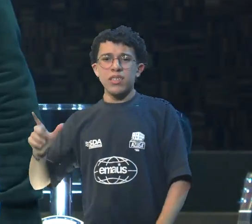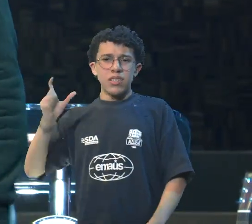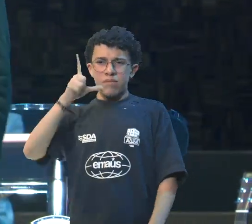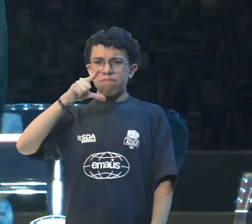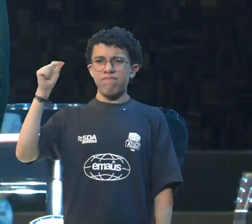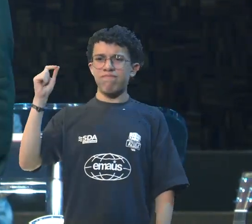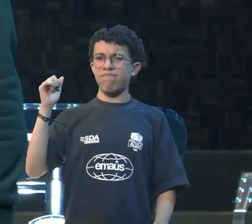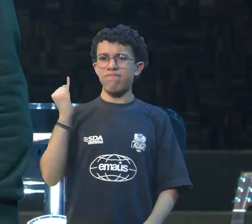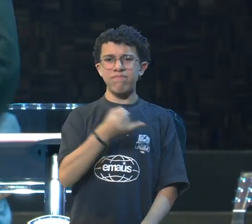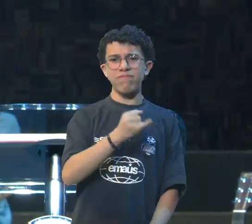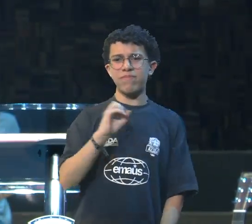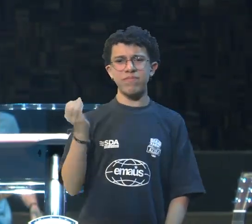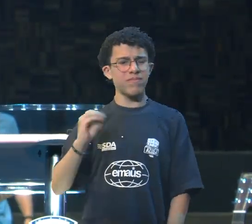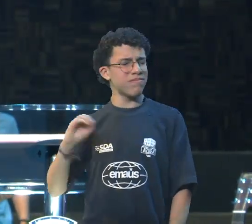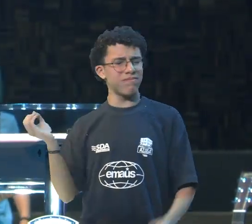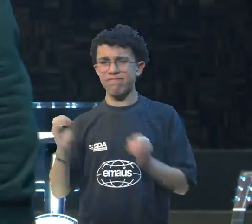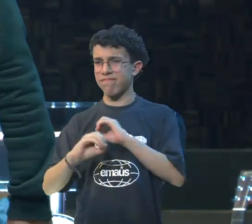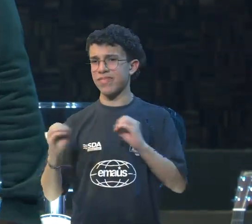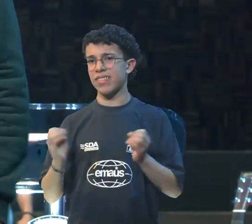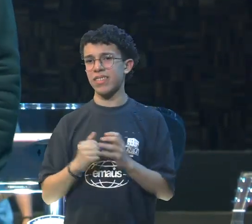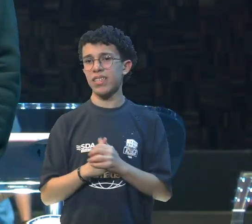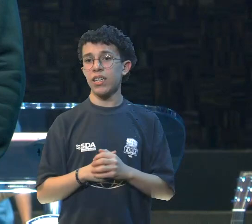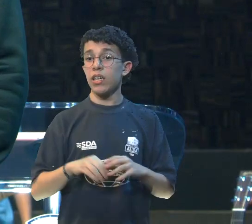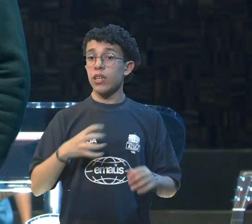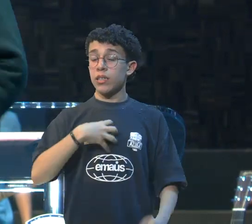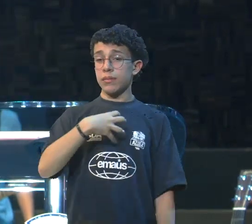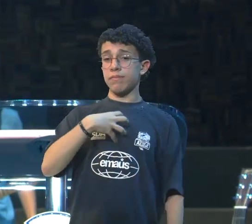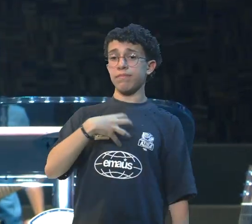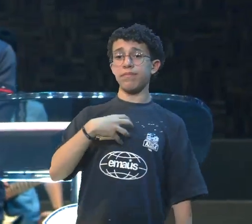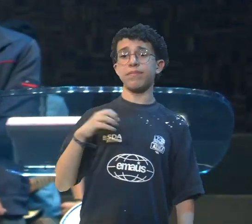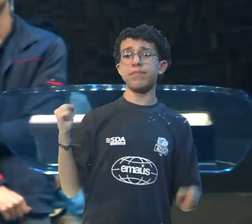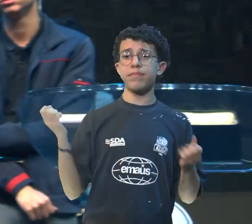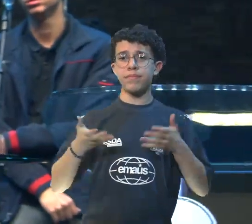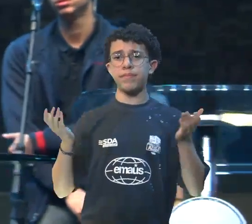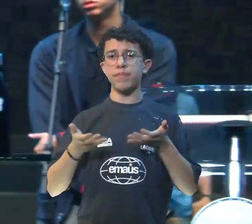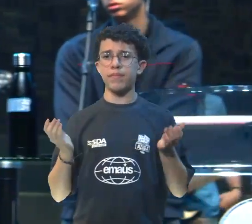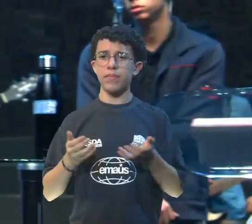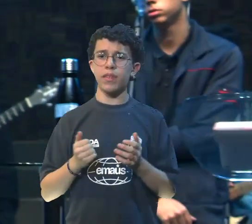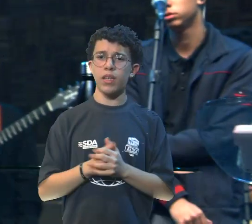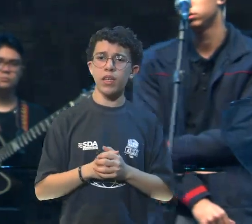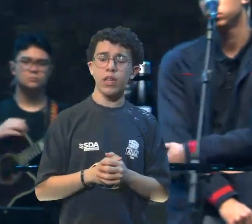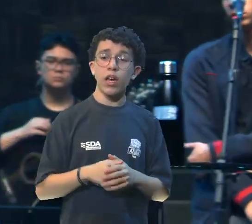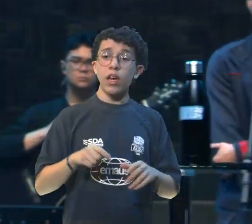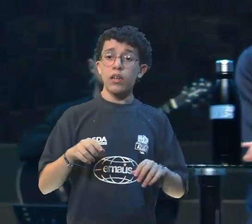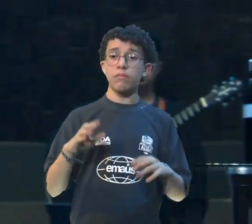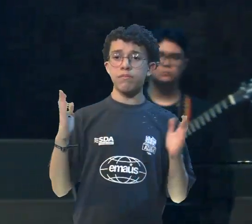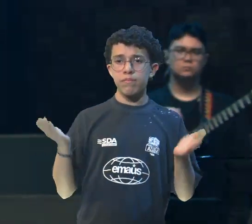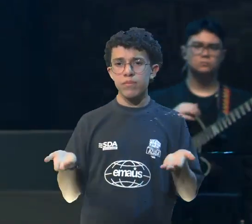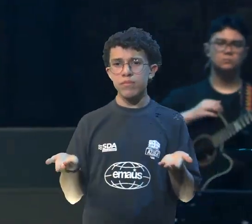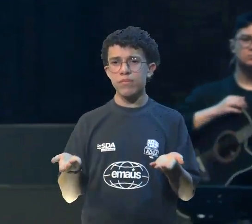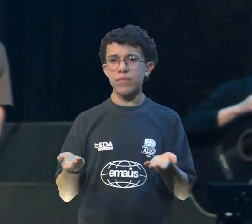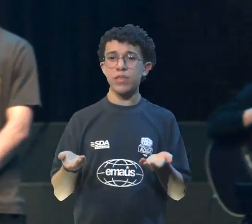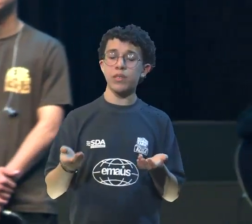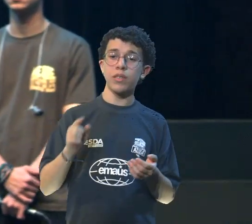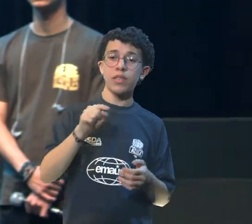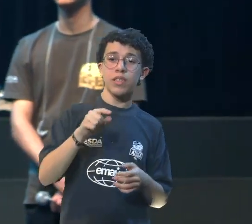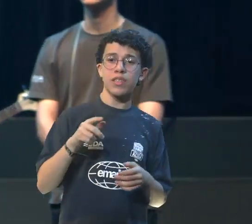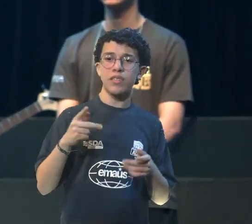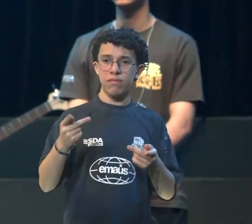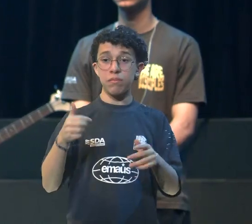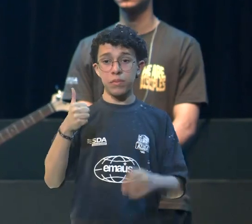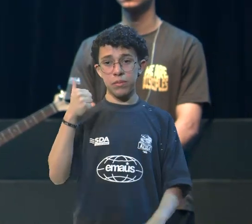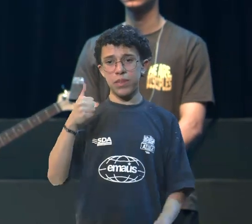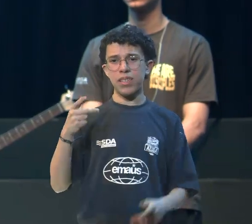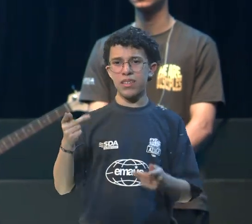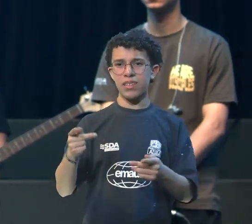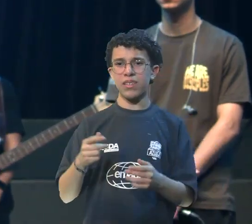você do jeito que falou hoje. Por isso, se veio aqui pela primeira vez e você entendeu que você